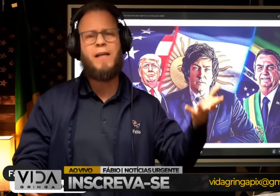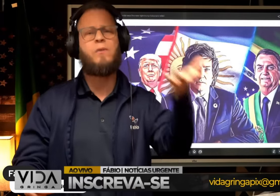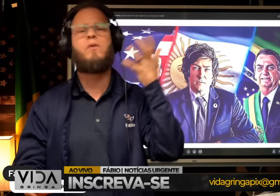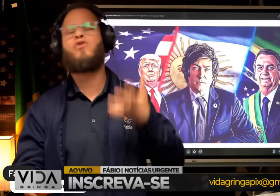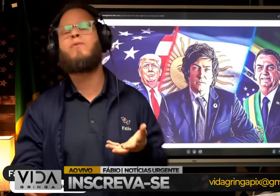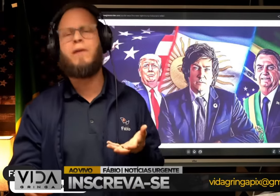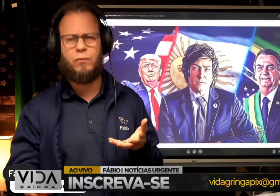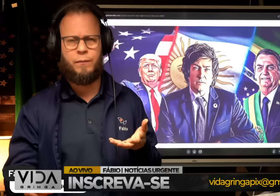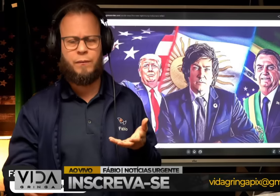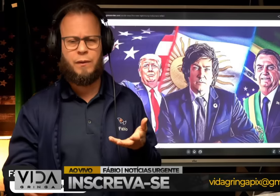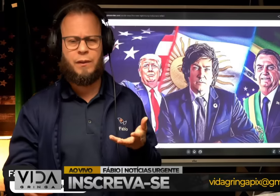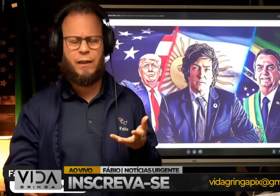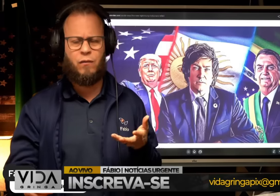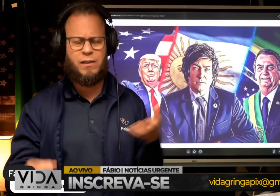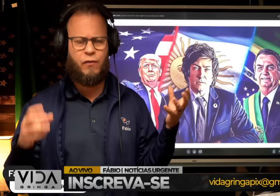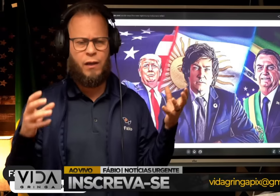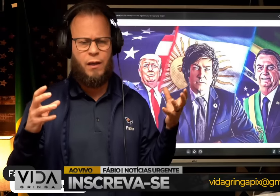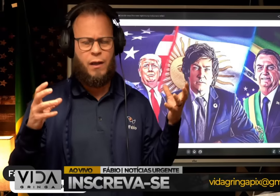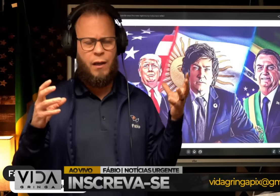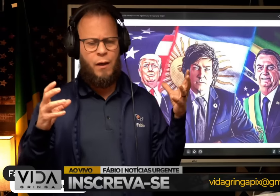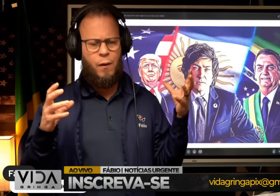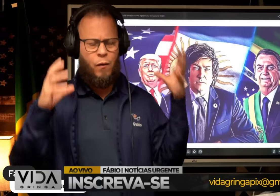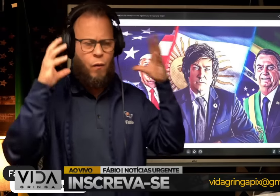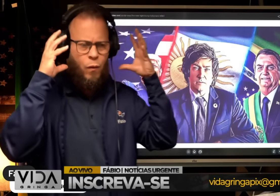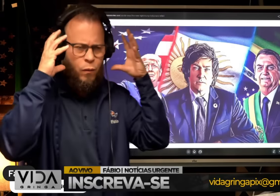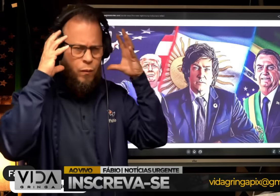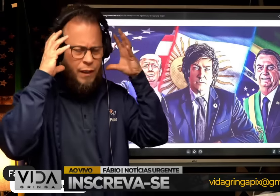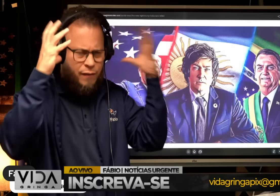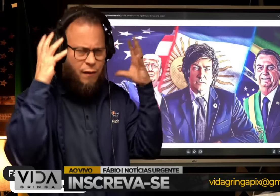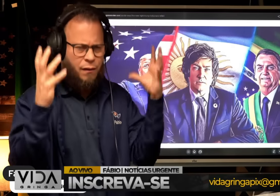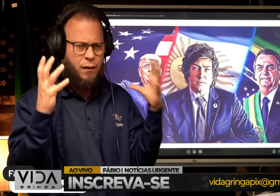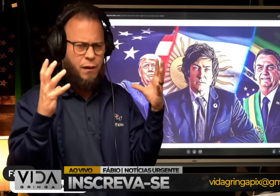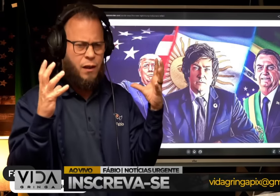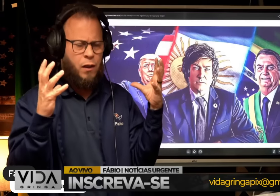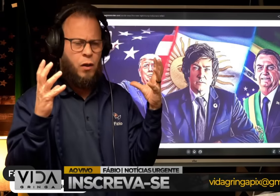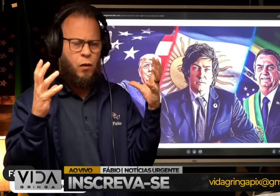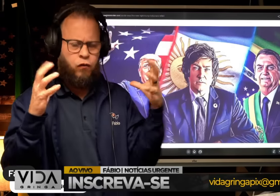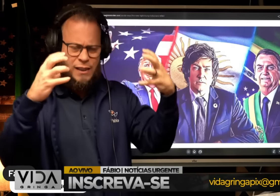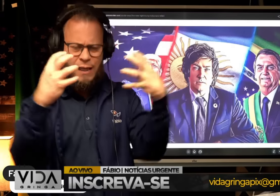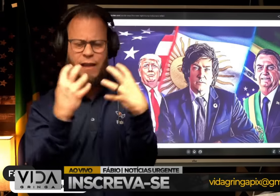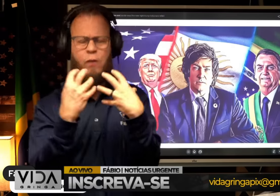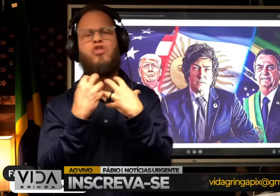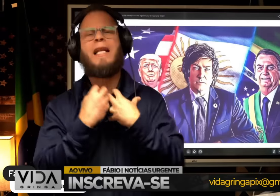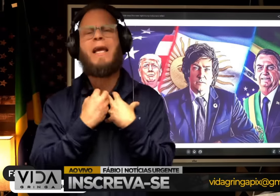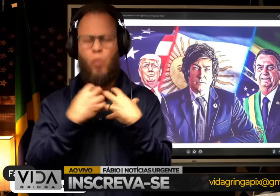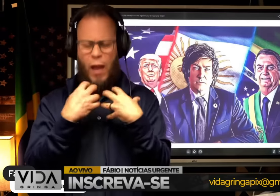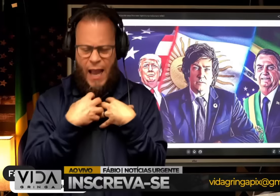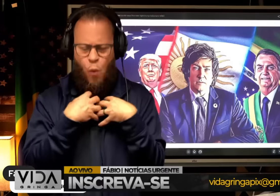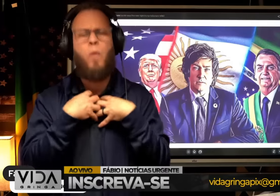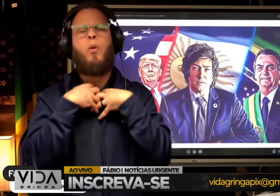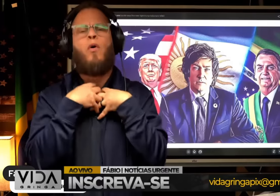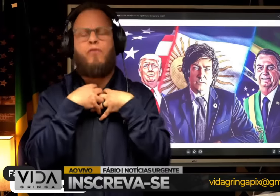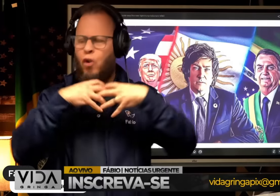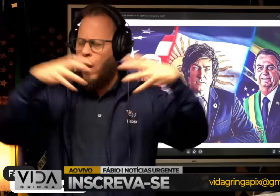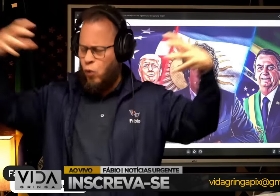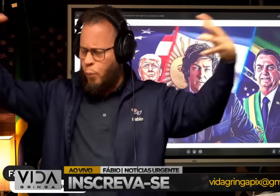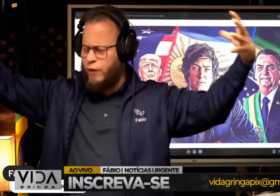mas não estão escutando né então você vê entenda Você tem o direito eu o